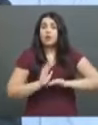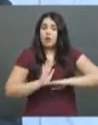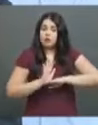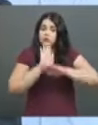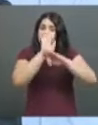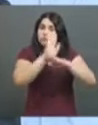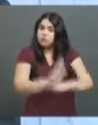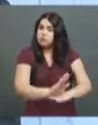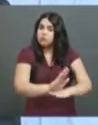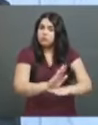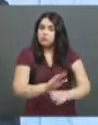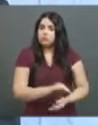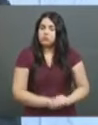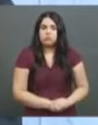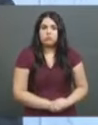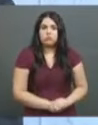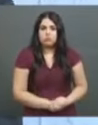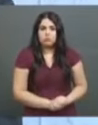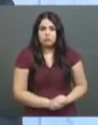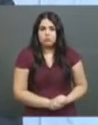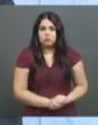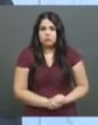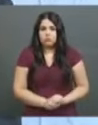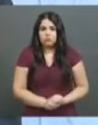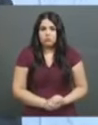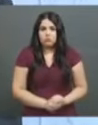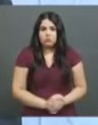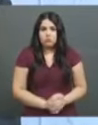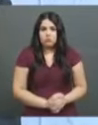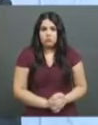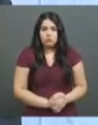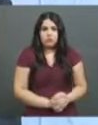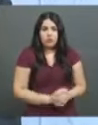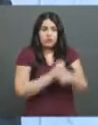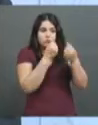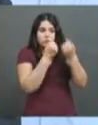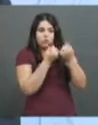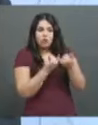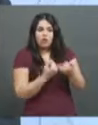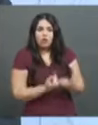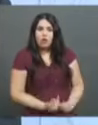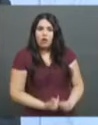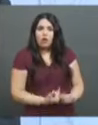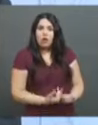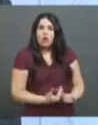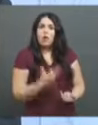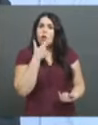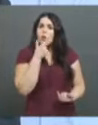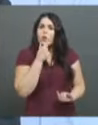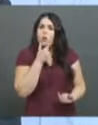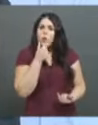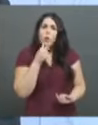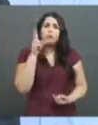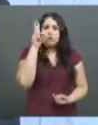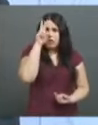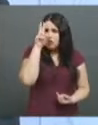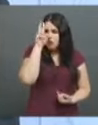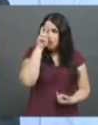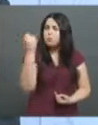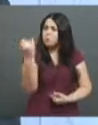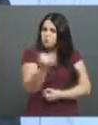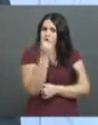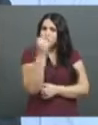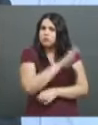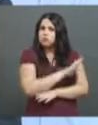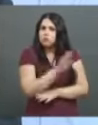né? Desmistificar, o homem lembrar da importância de ir no